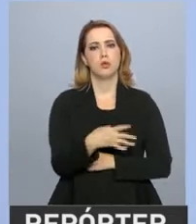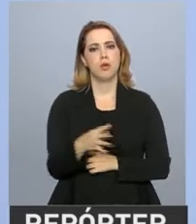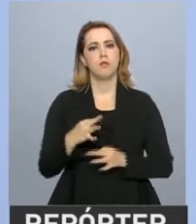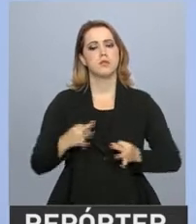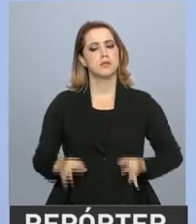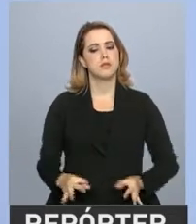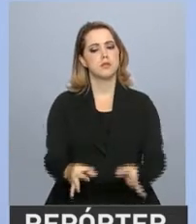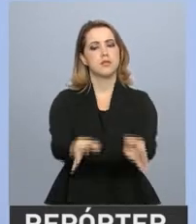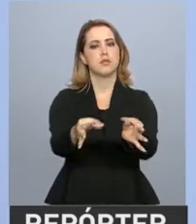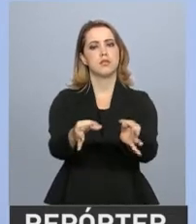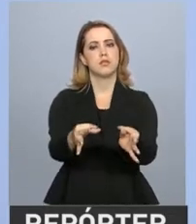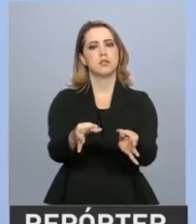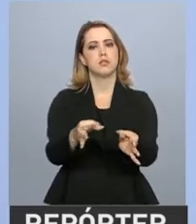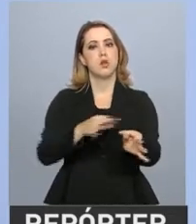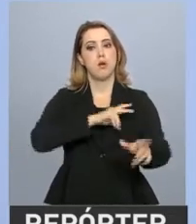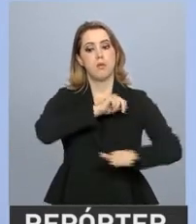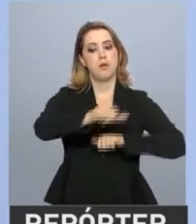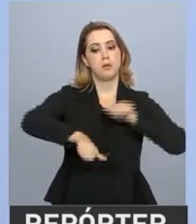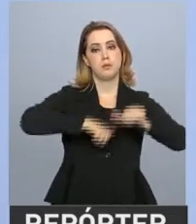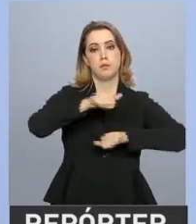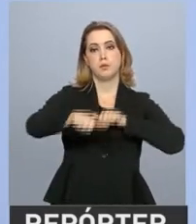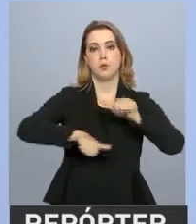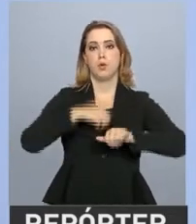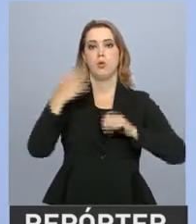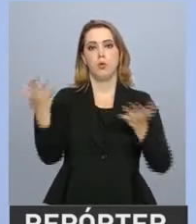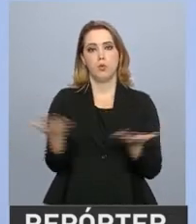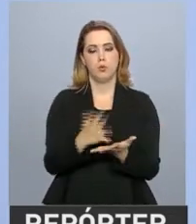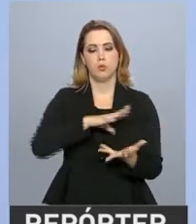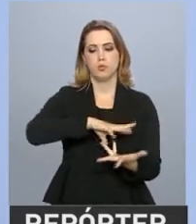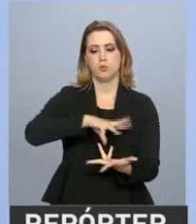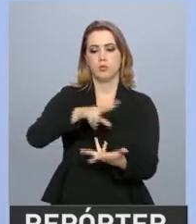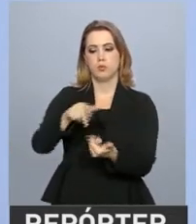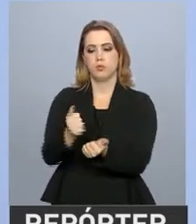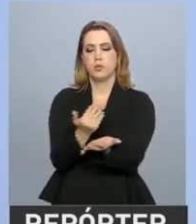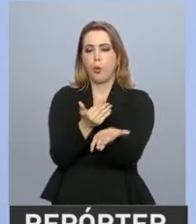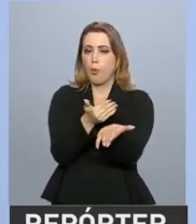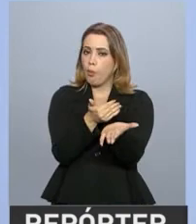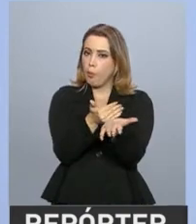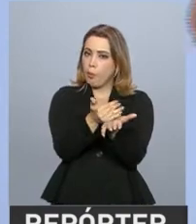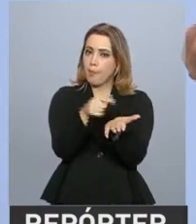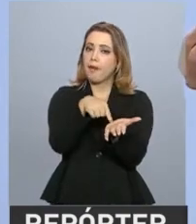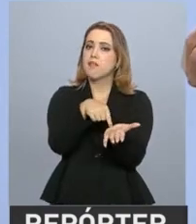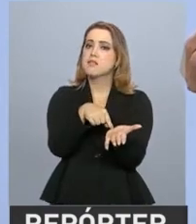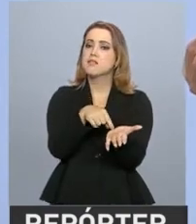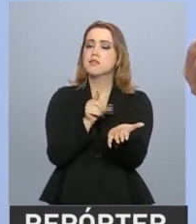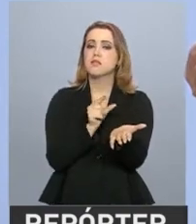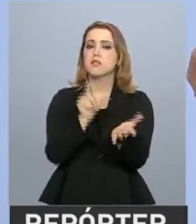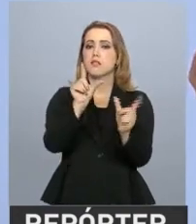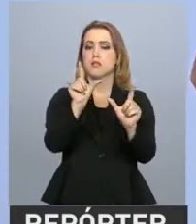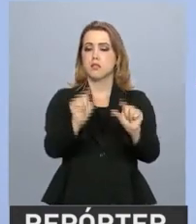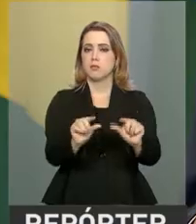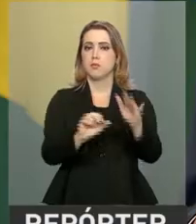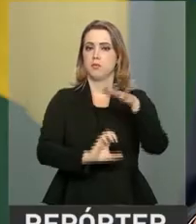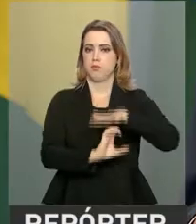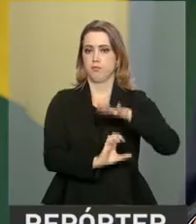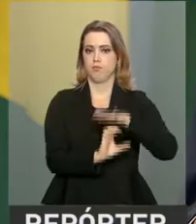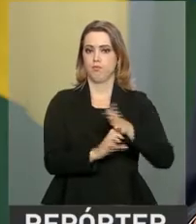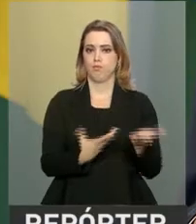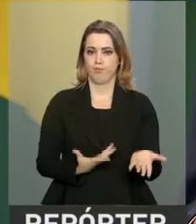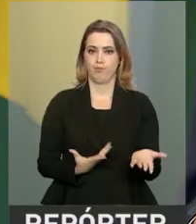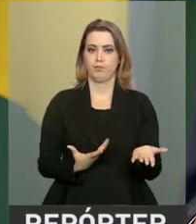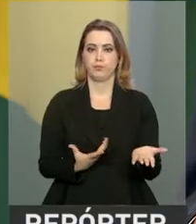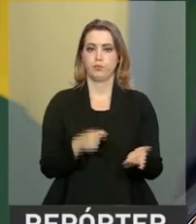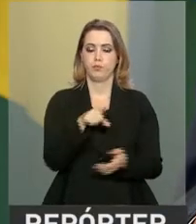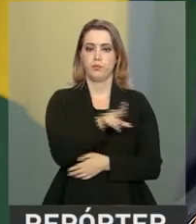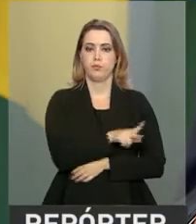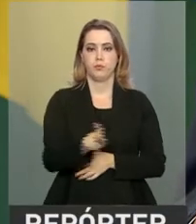a revolução que hoje se dá no mundo ela começa pelas bico empresas para o presidente michel